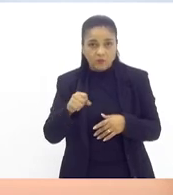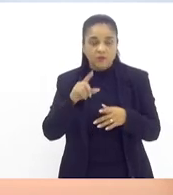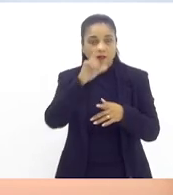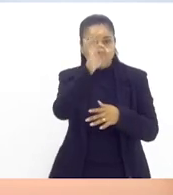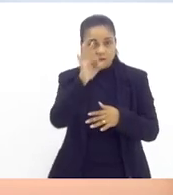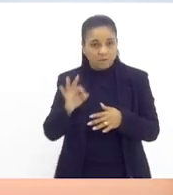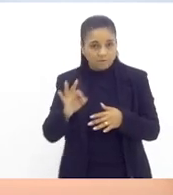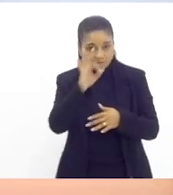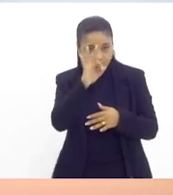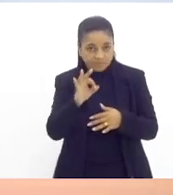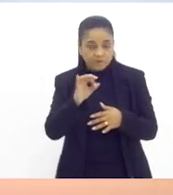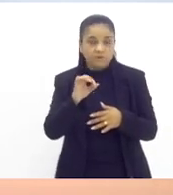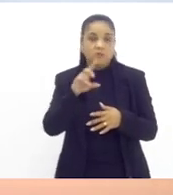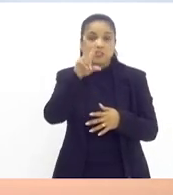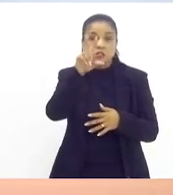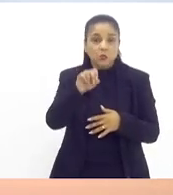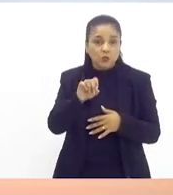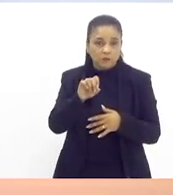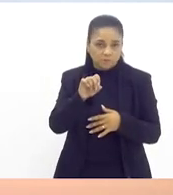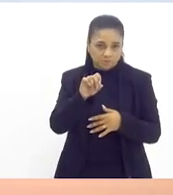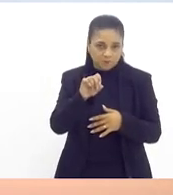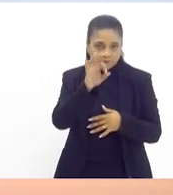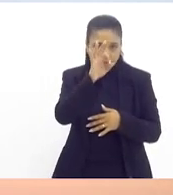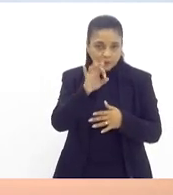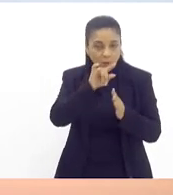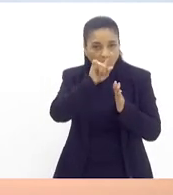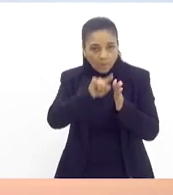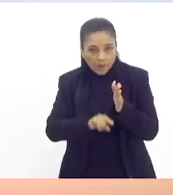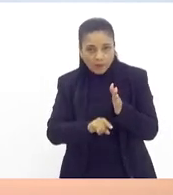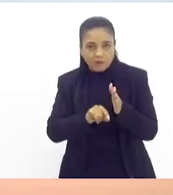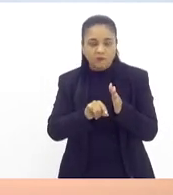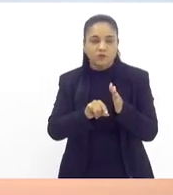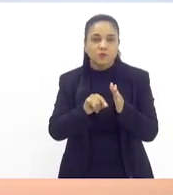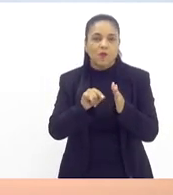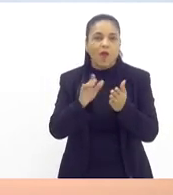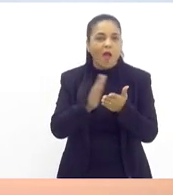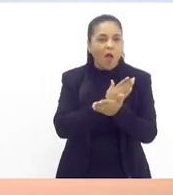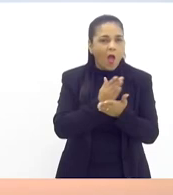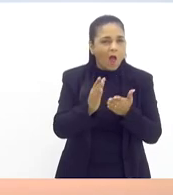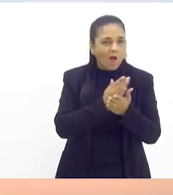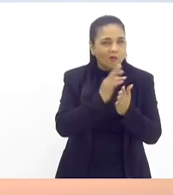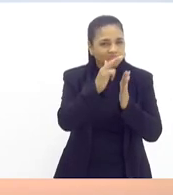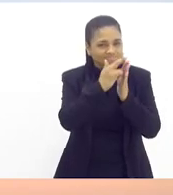de 50% da alíquota padrão para algumas situações que são